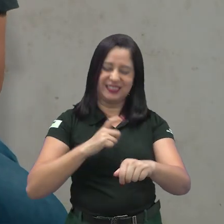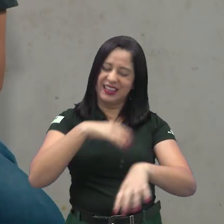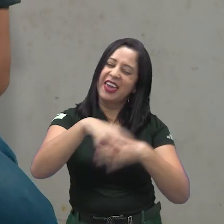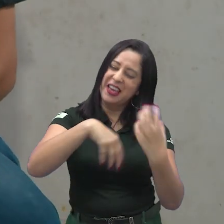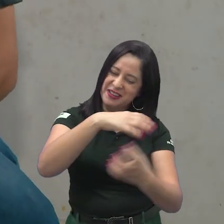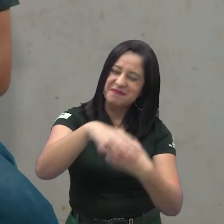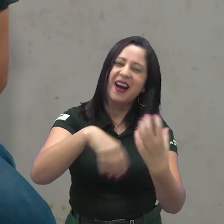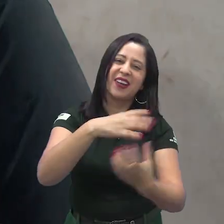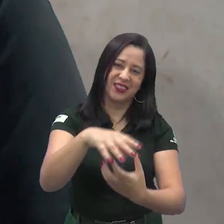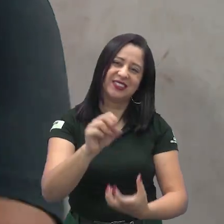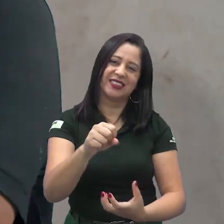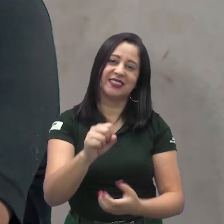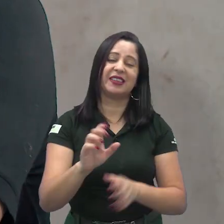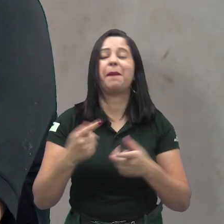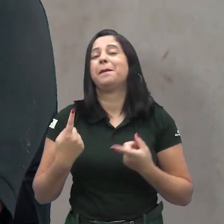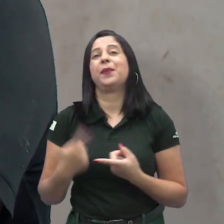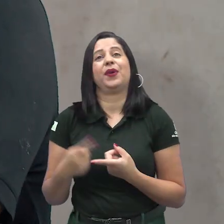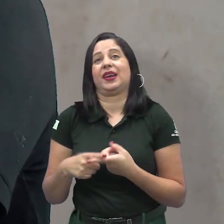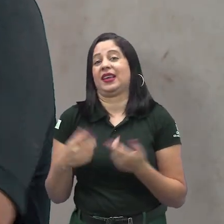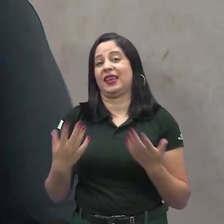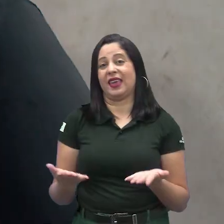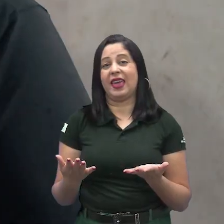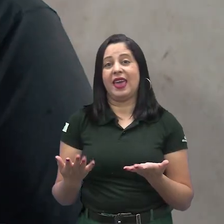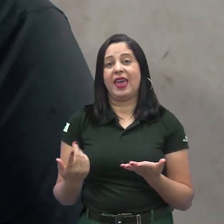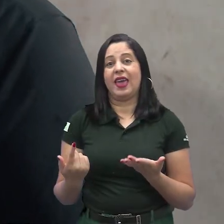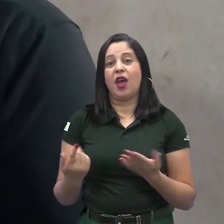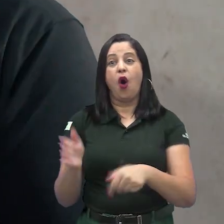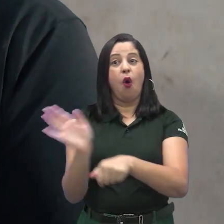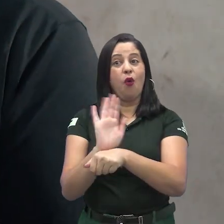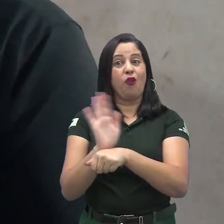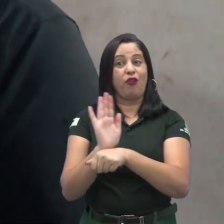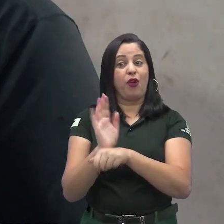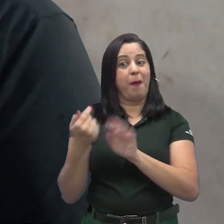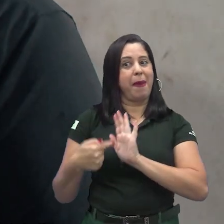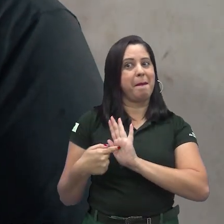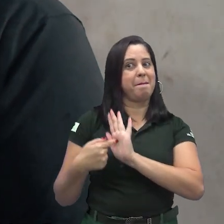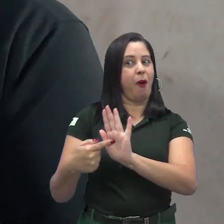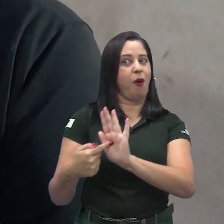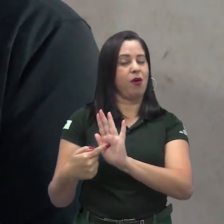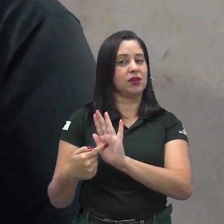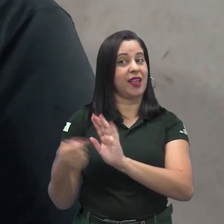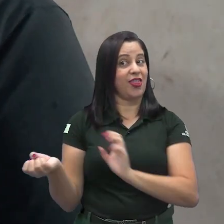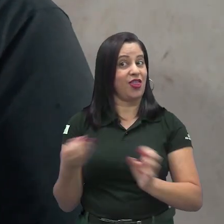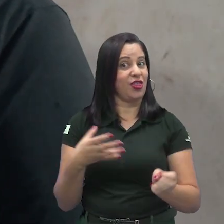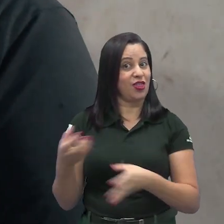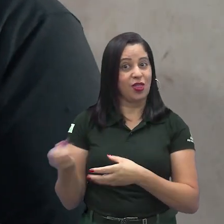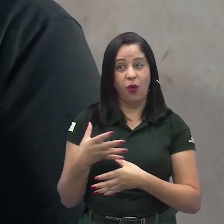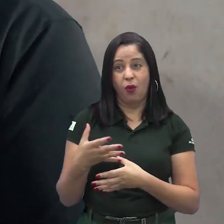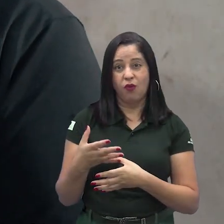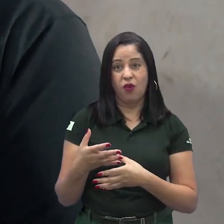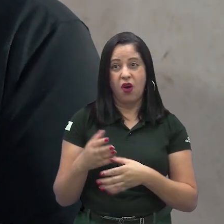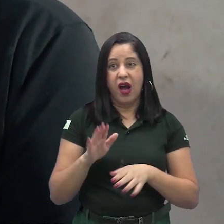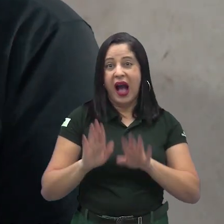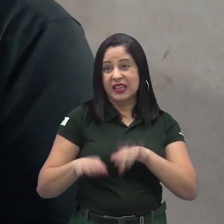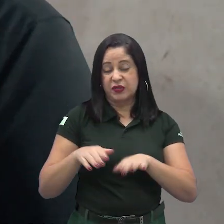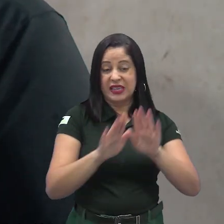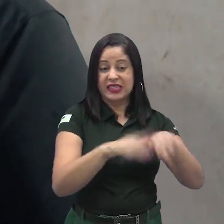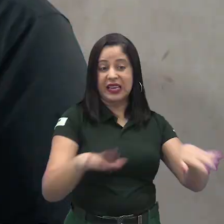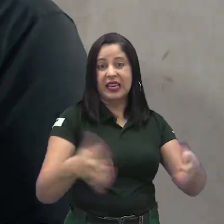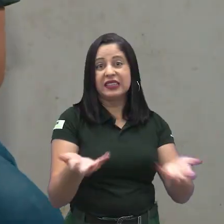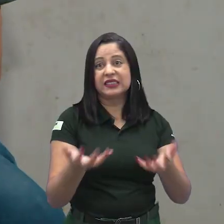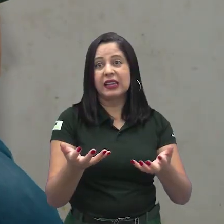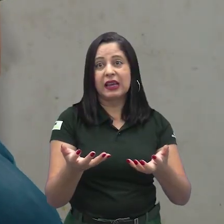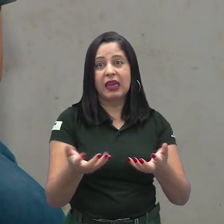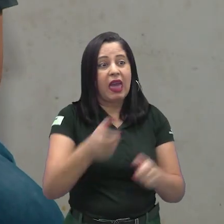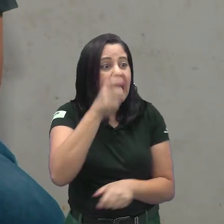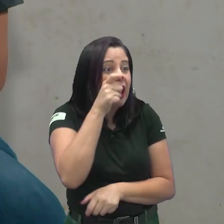mas... É porque, assim, geralmente traz filme que não está disponível ainda, filme que as crianças querem assistir, mas não conseguem ir no cinema assistir.